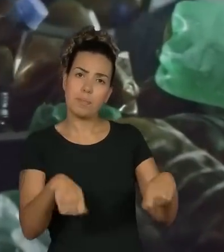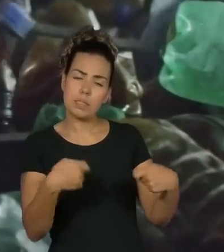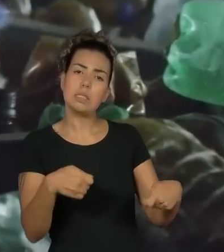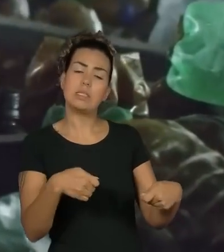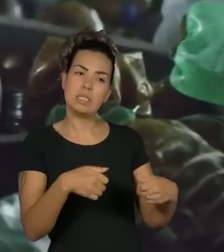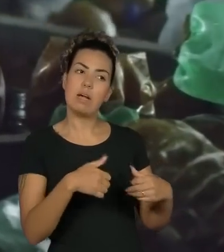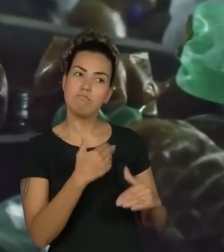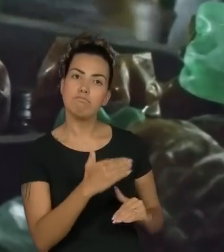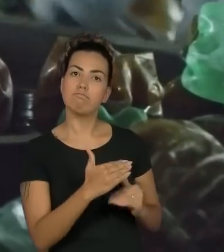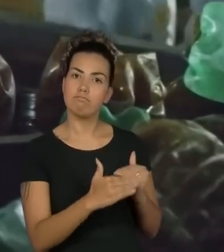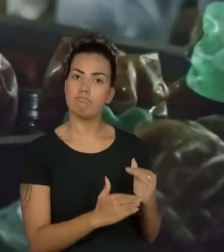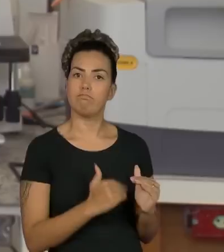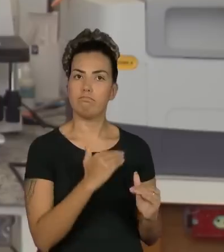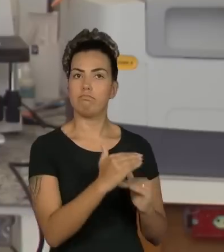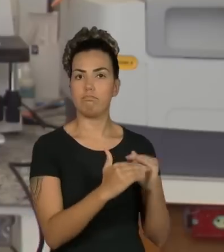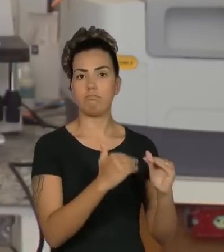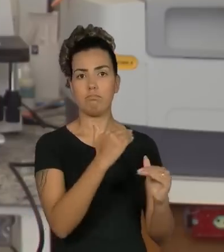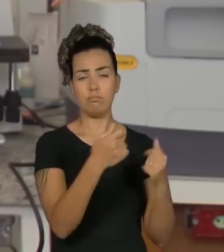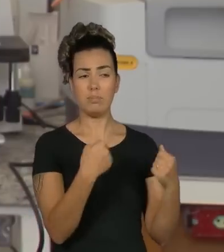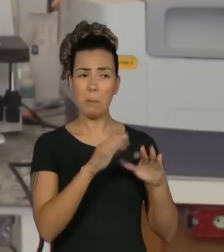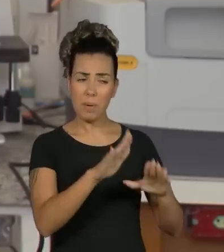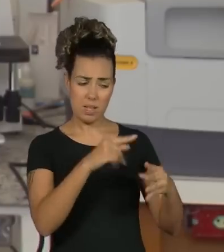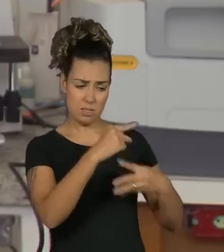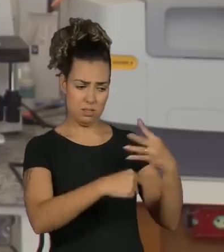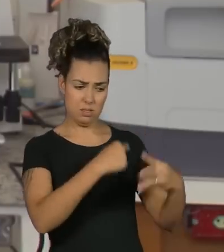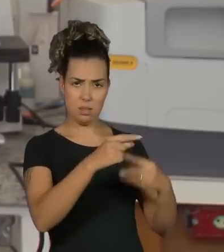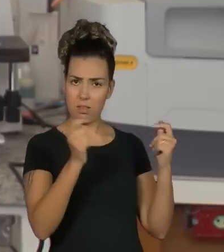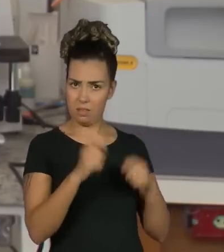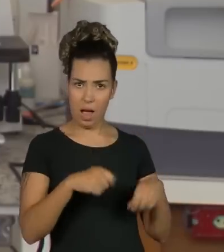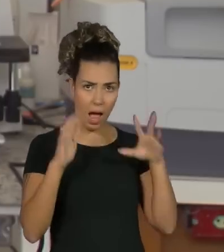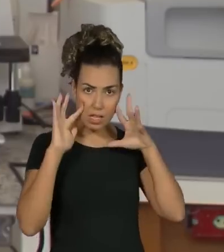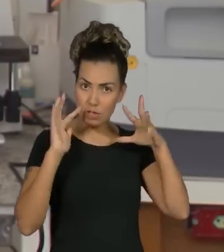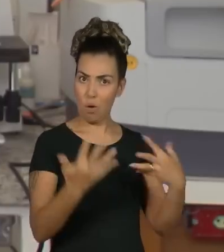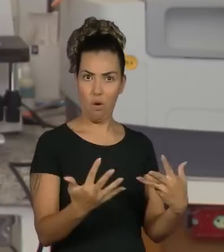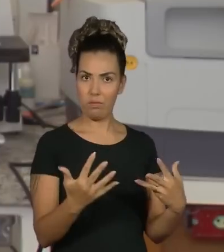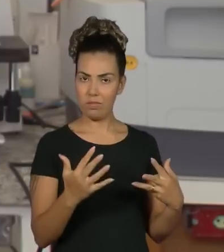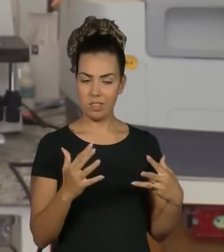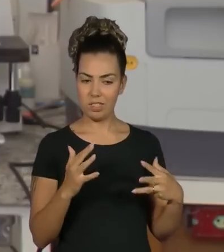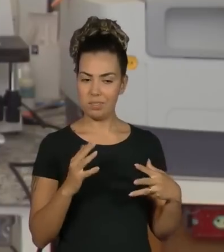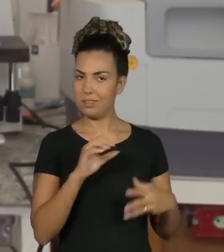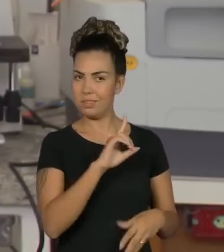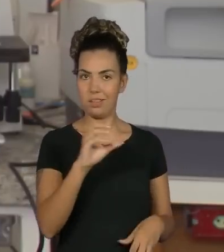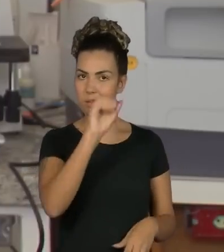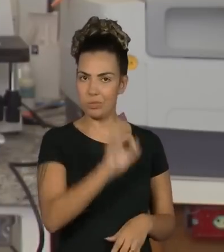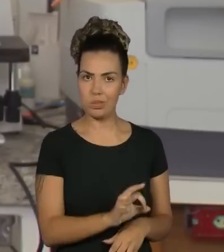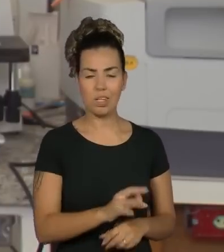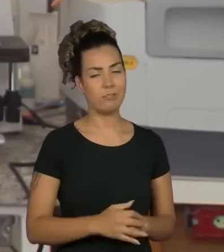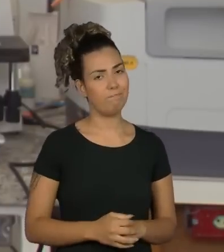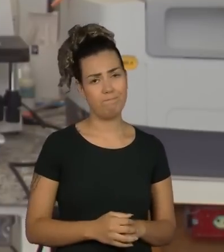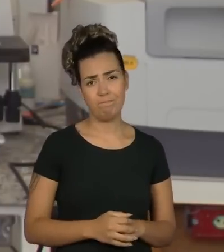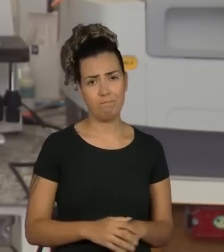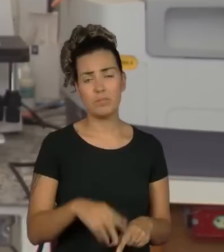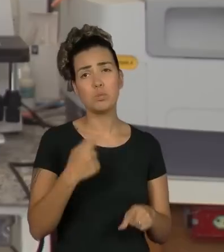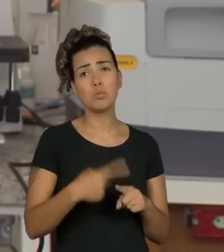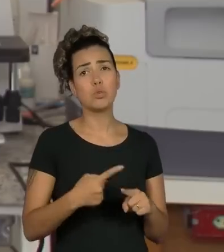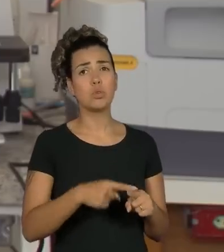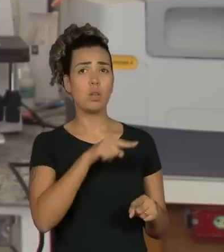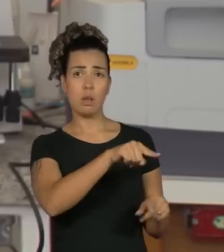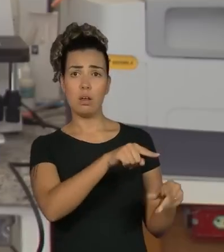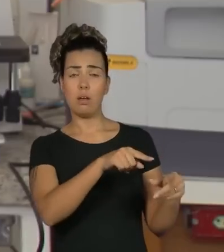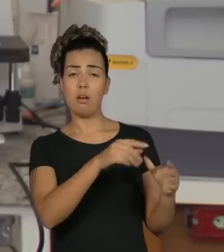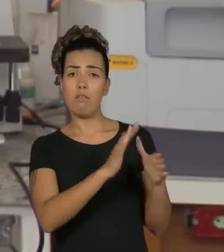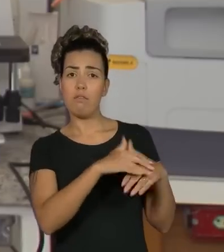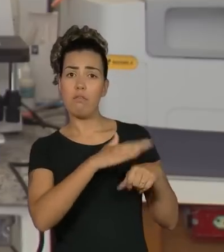que acontece é que ele não resolve todos os problemas, pois geralmente eles produzem plástico de menor qualidade